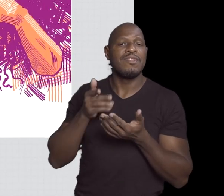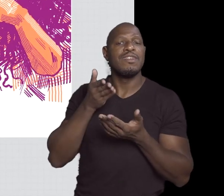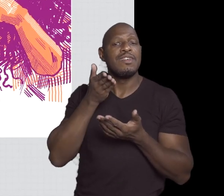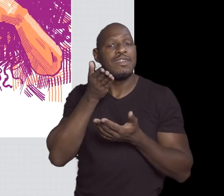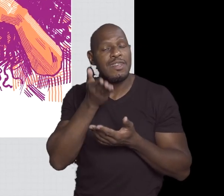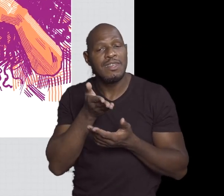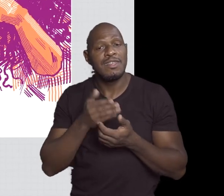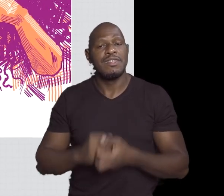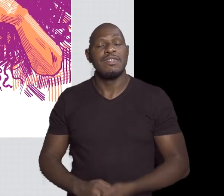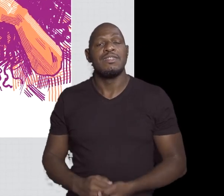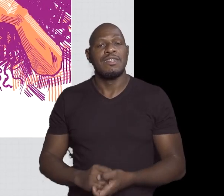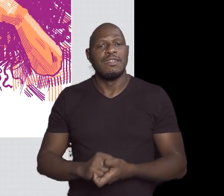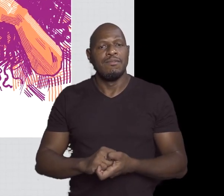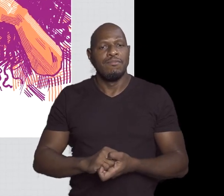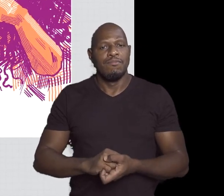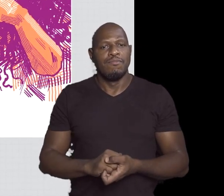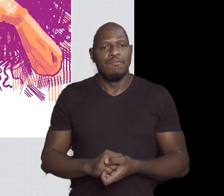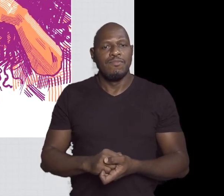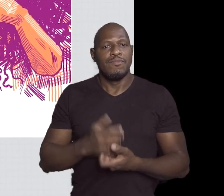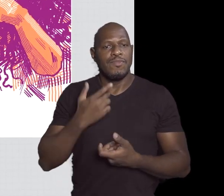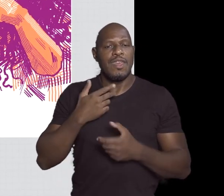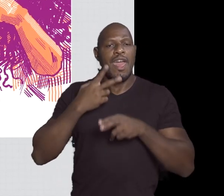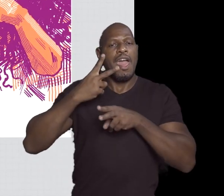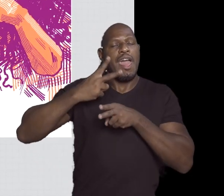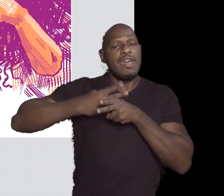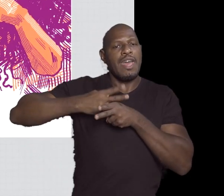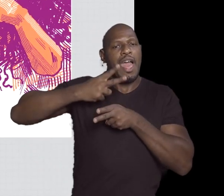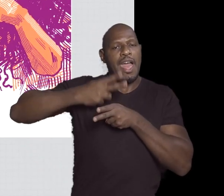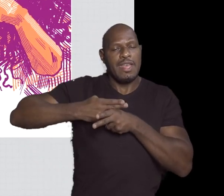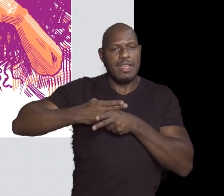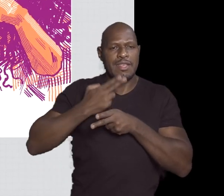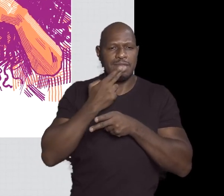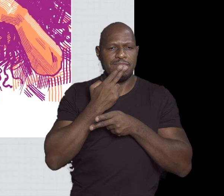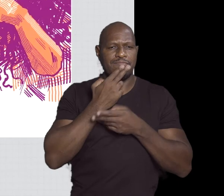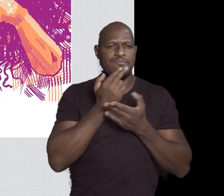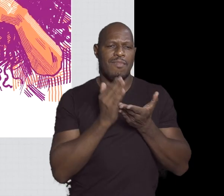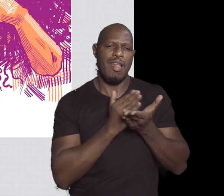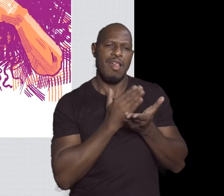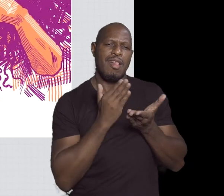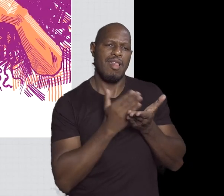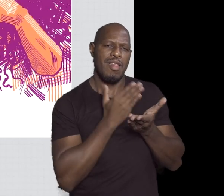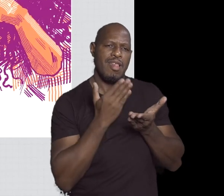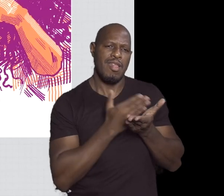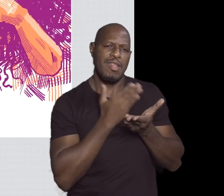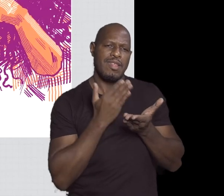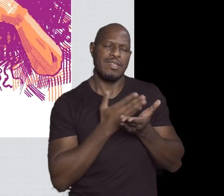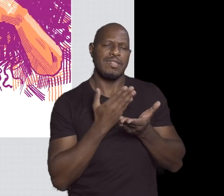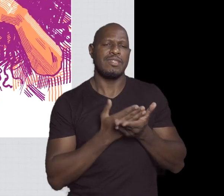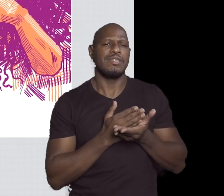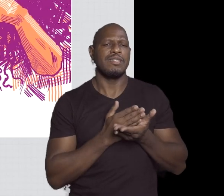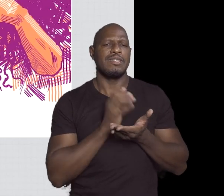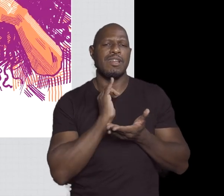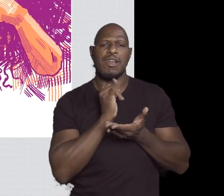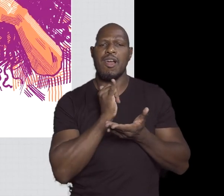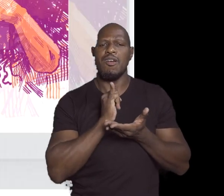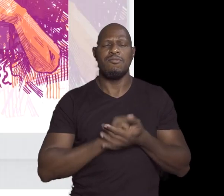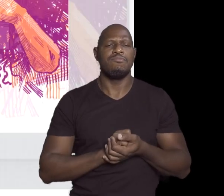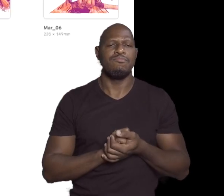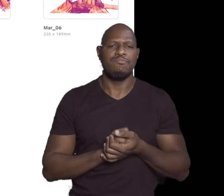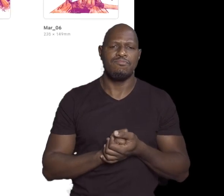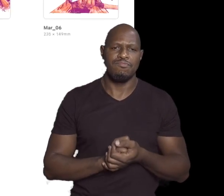Nesse caso aqui é uma série de ilustrações de um livro com diversas